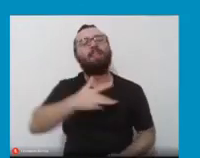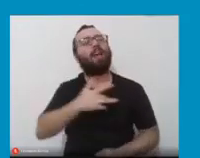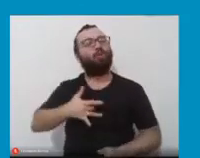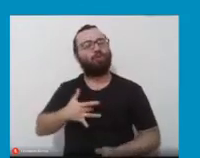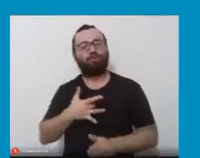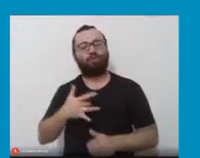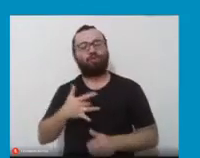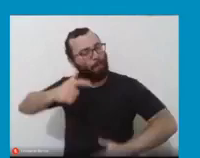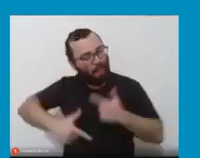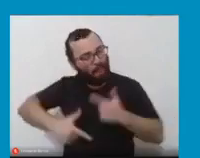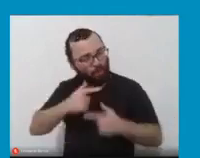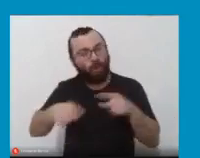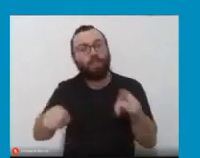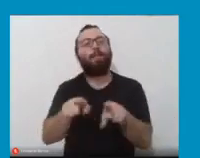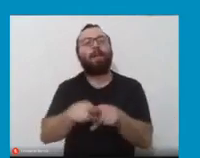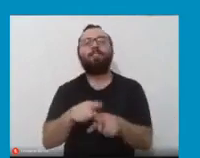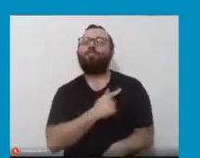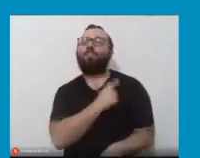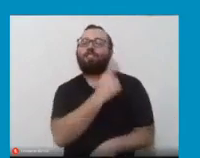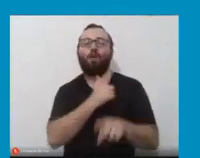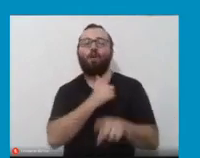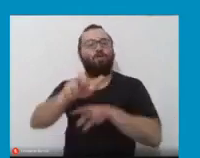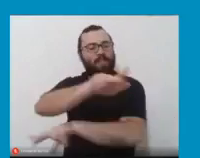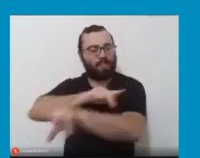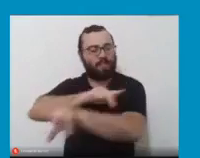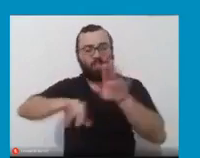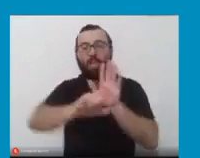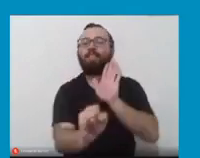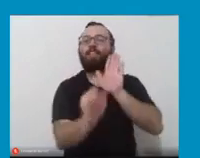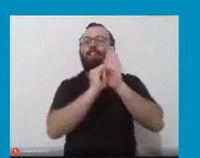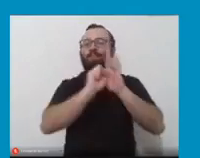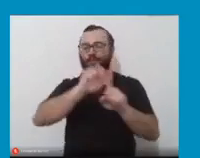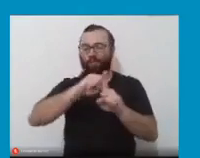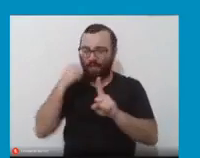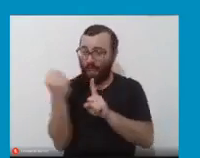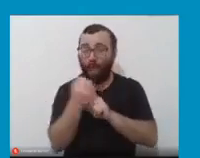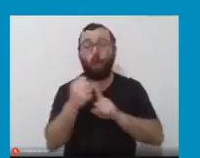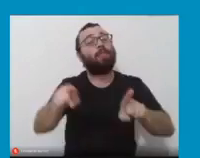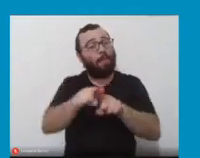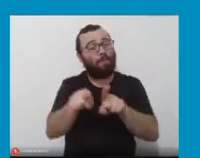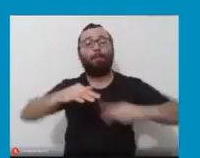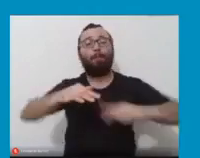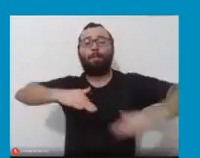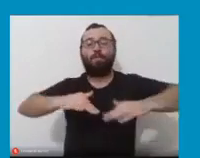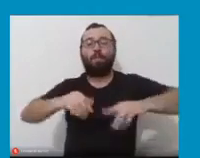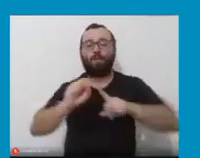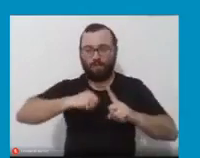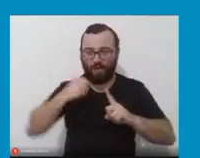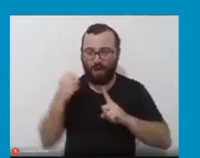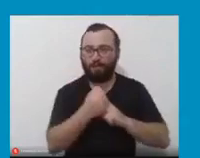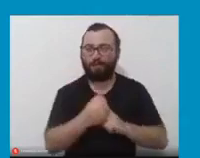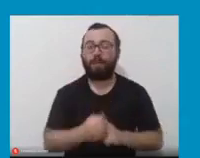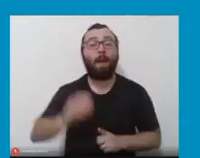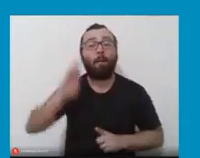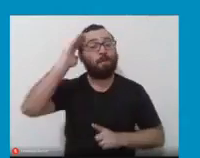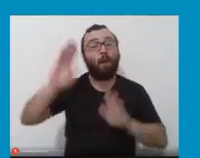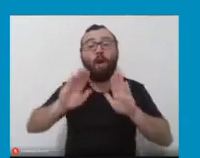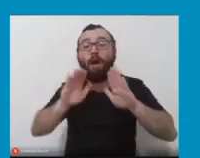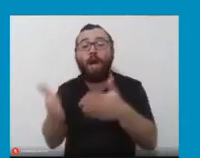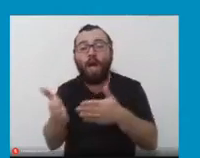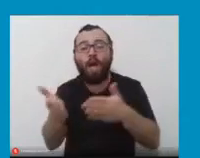trabalhador, gestão da diversidade, identidade social e movimentos sociais, com ênfase em